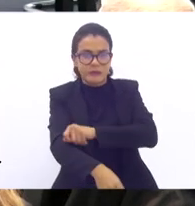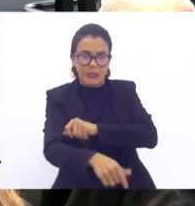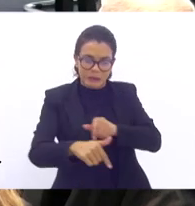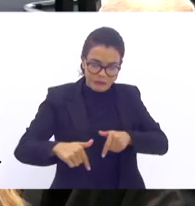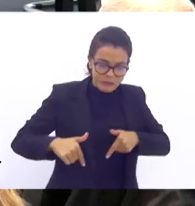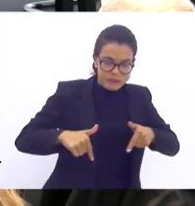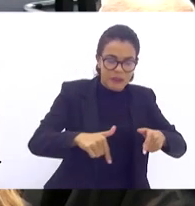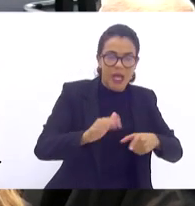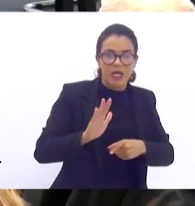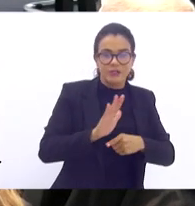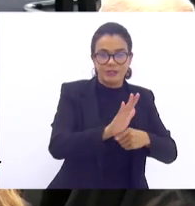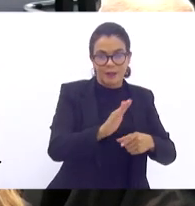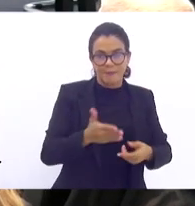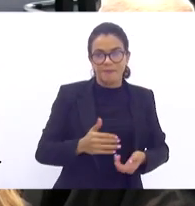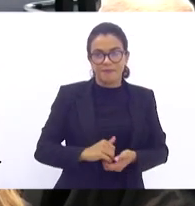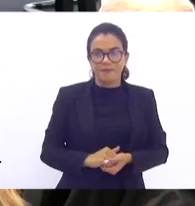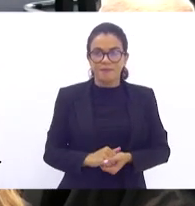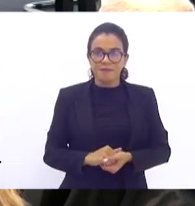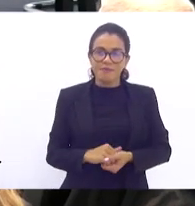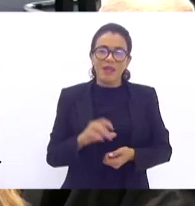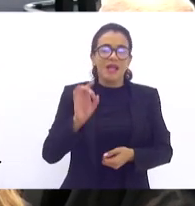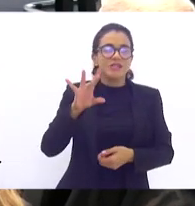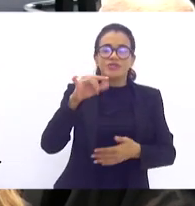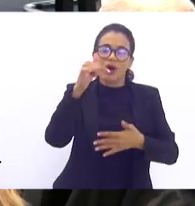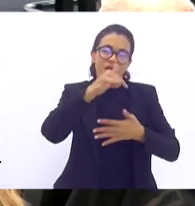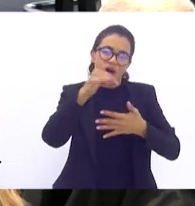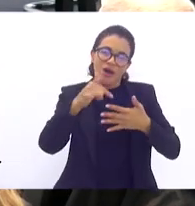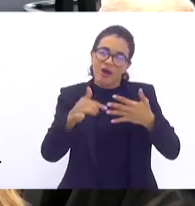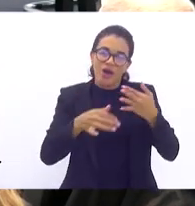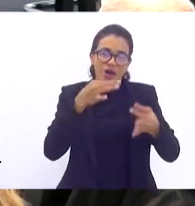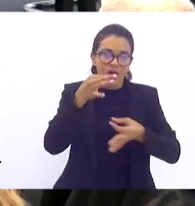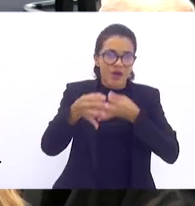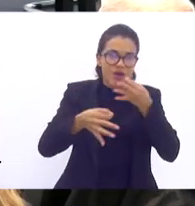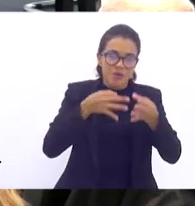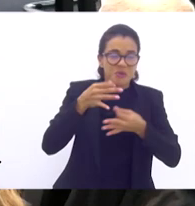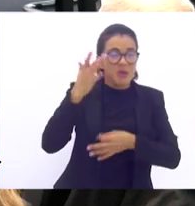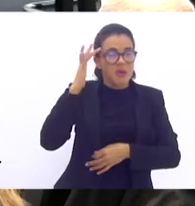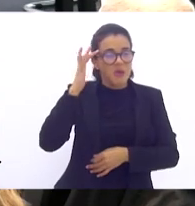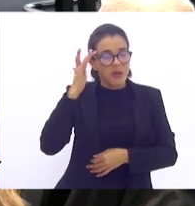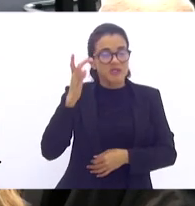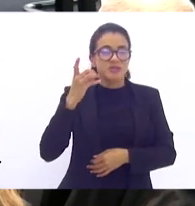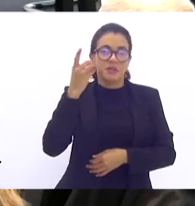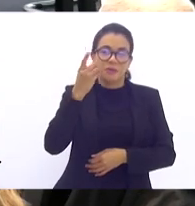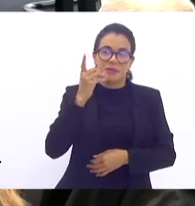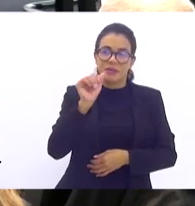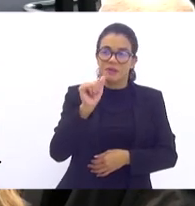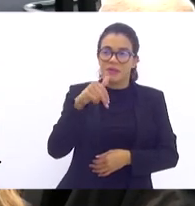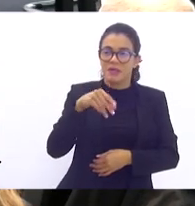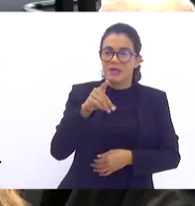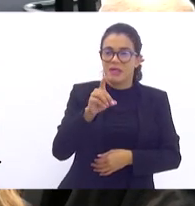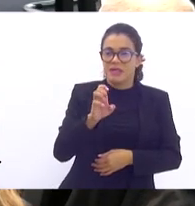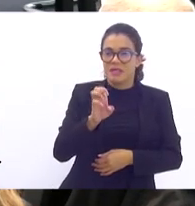ajudar tá bom alguns comentários aí quero acho que o deputado Anderson